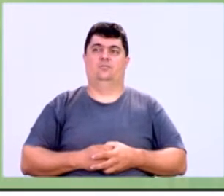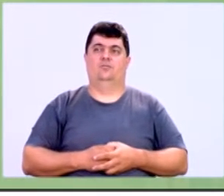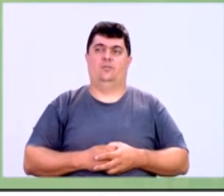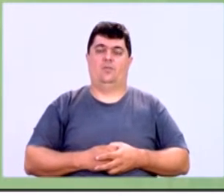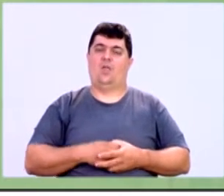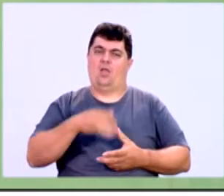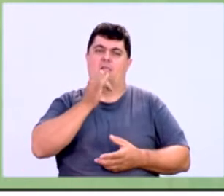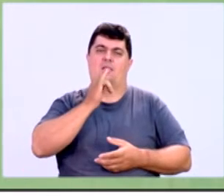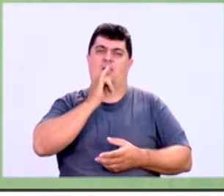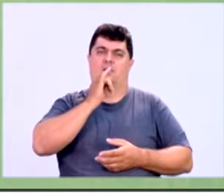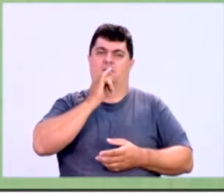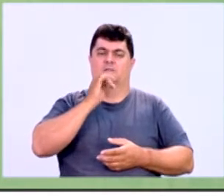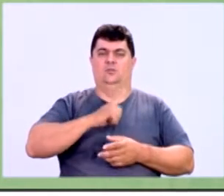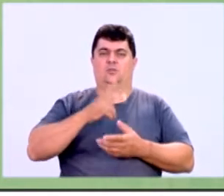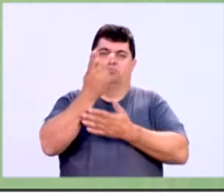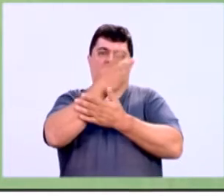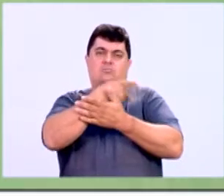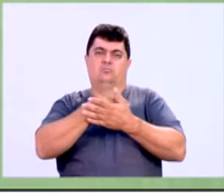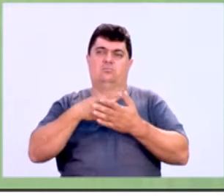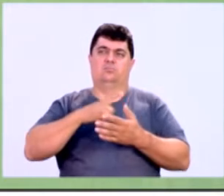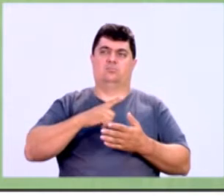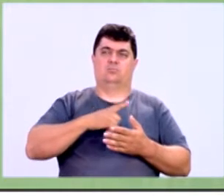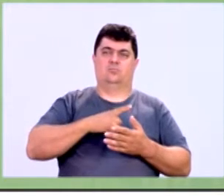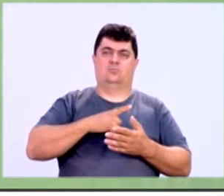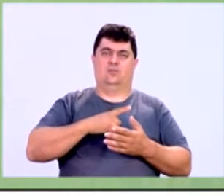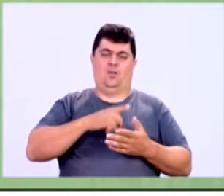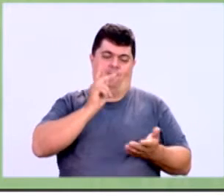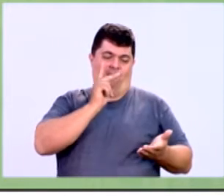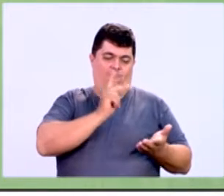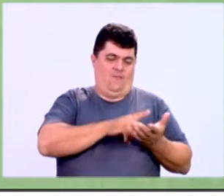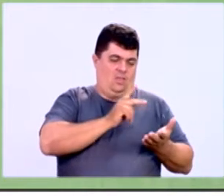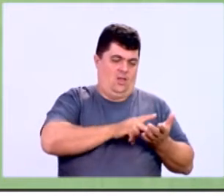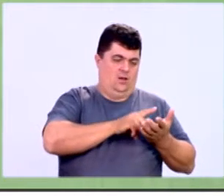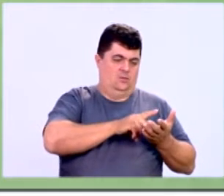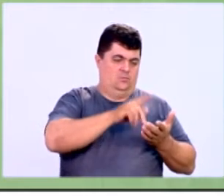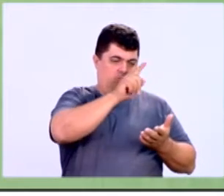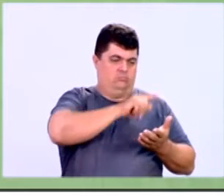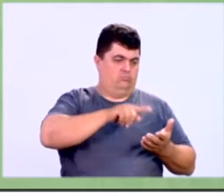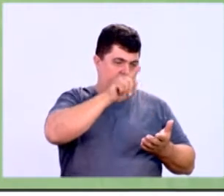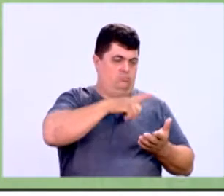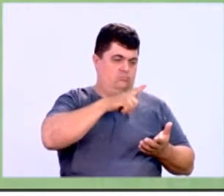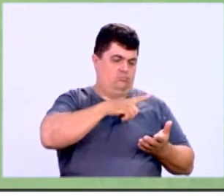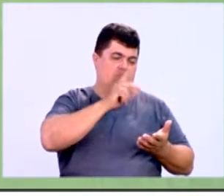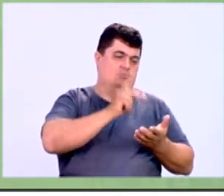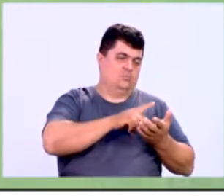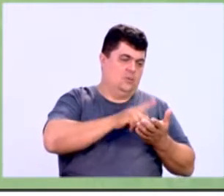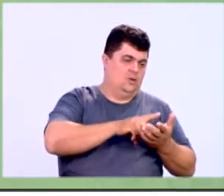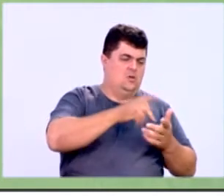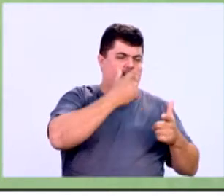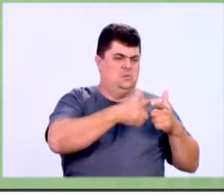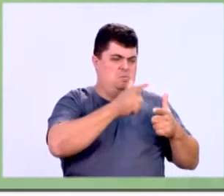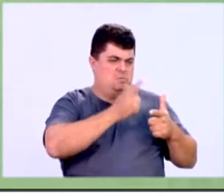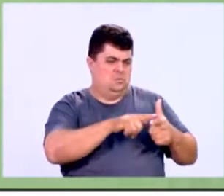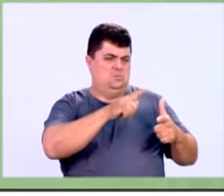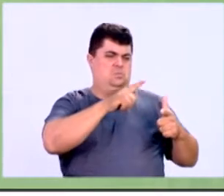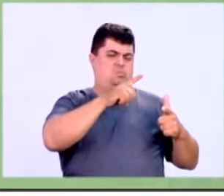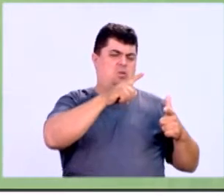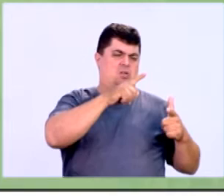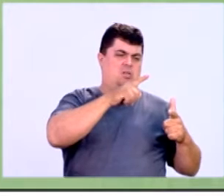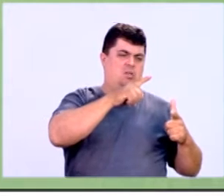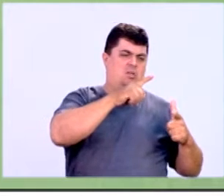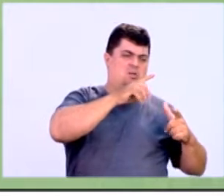para exemplificar, o que nós temos, né? Nós temos a realidade dos alunos, né, seus diversos problemas, seja